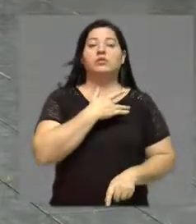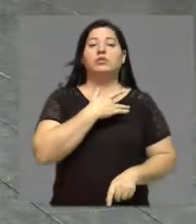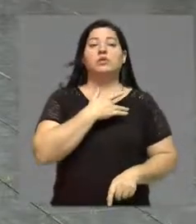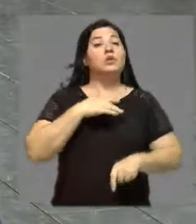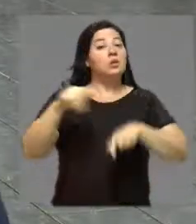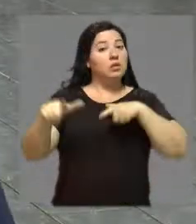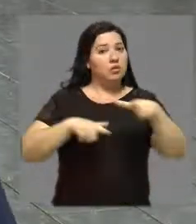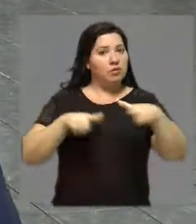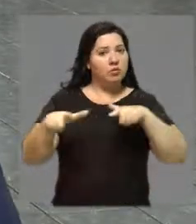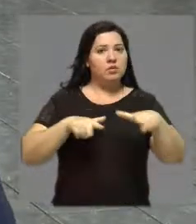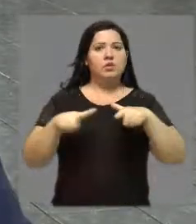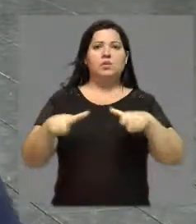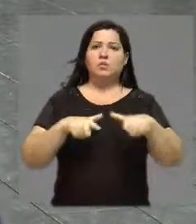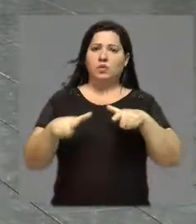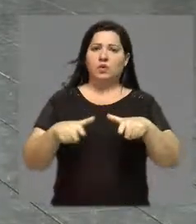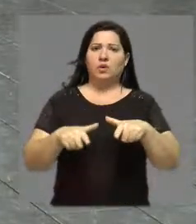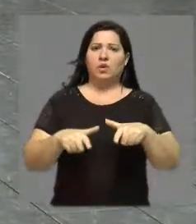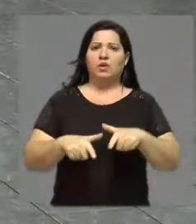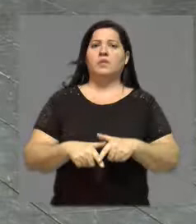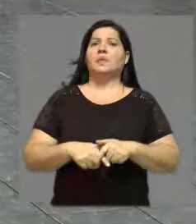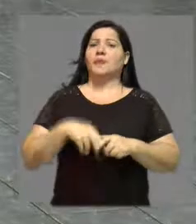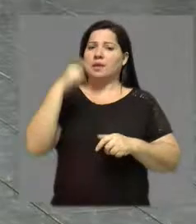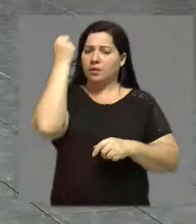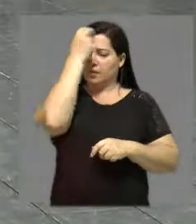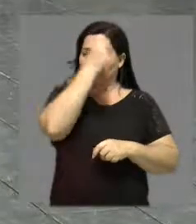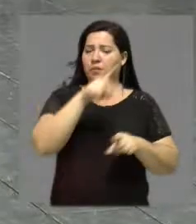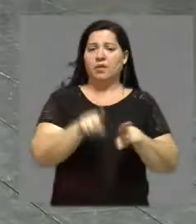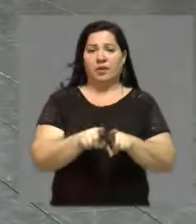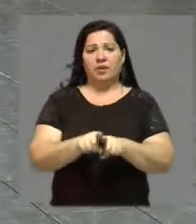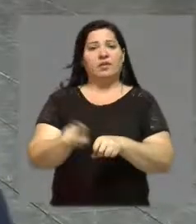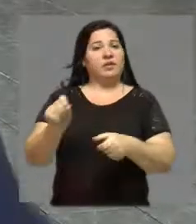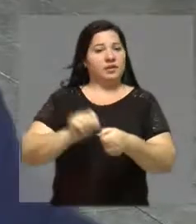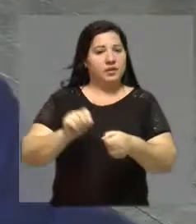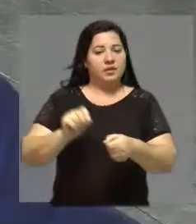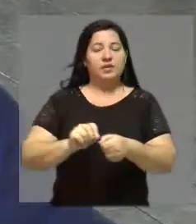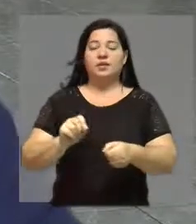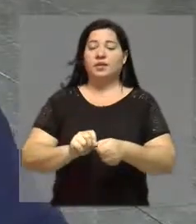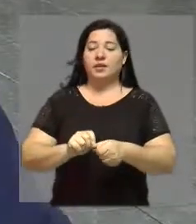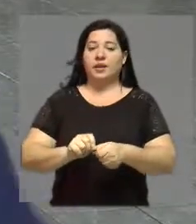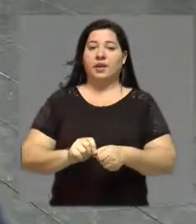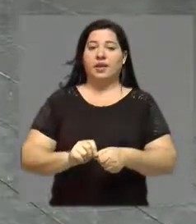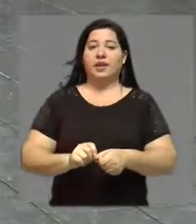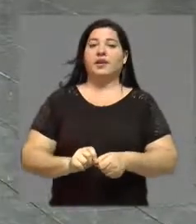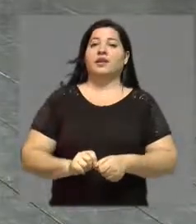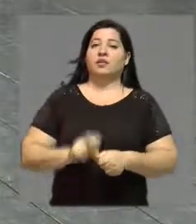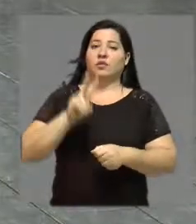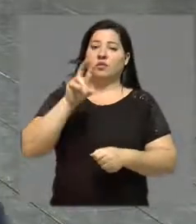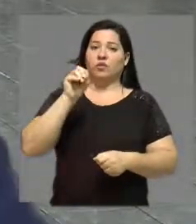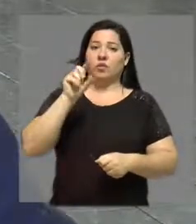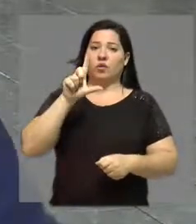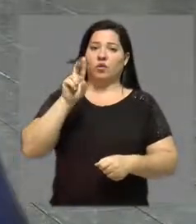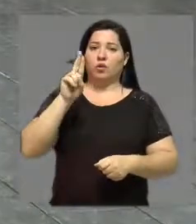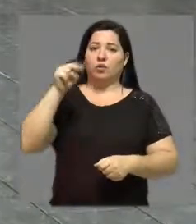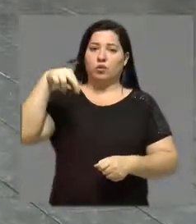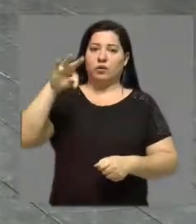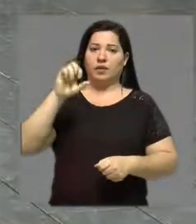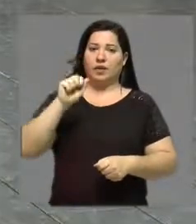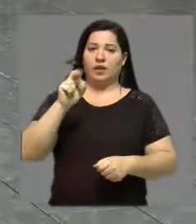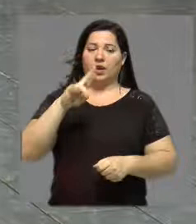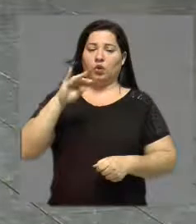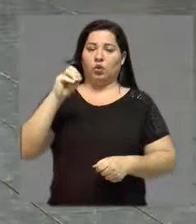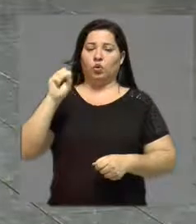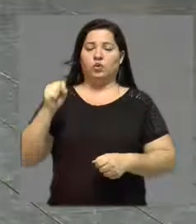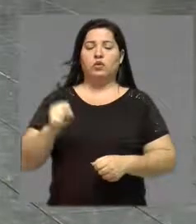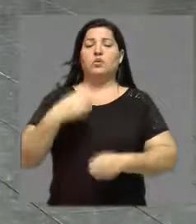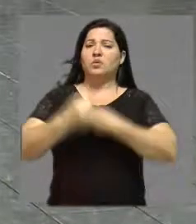um trabalho que efetivamente o poder público também precisaria ser feito, e aqui esses voluntários há muitos anos se doam fazendo